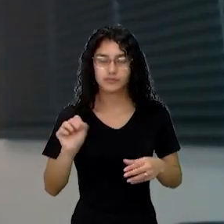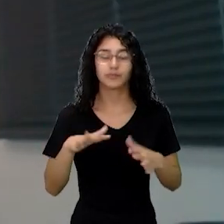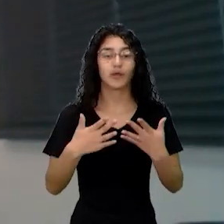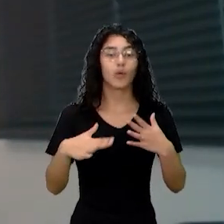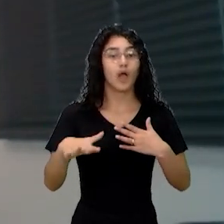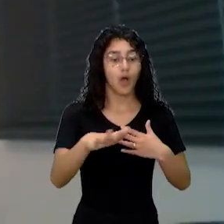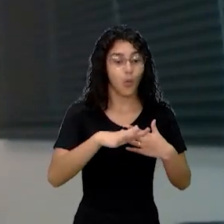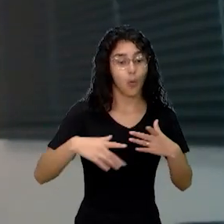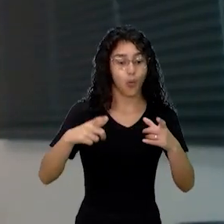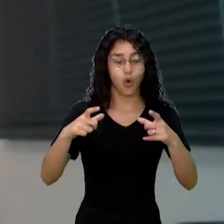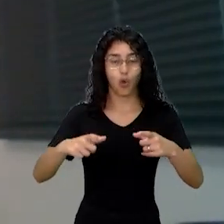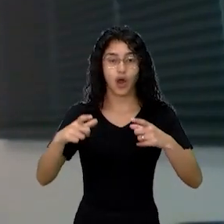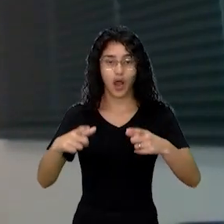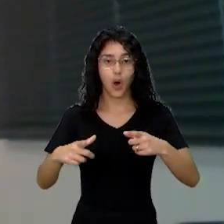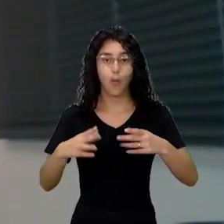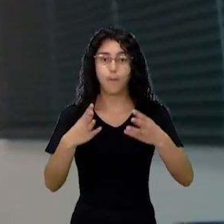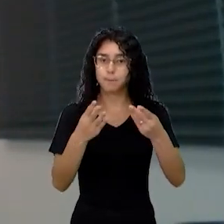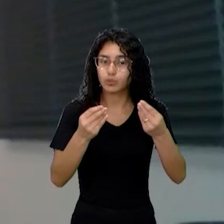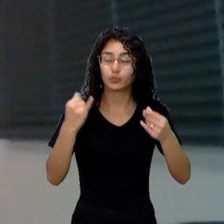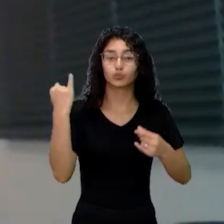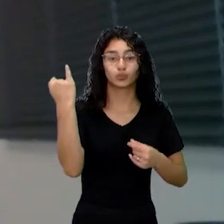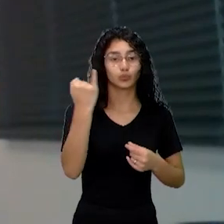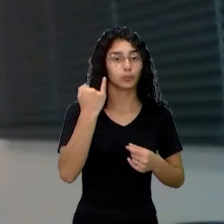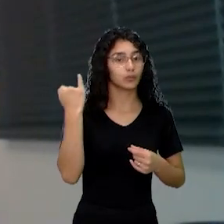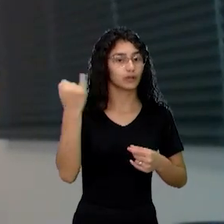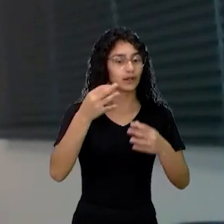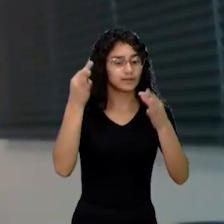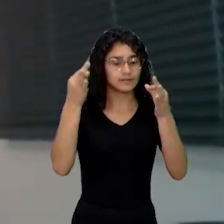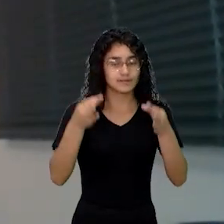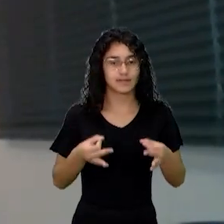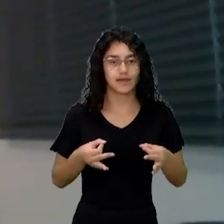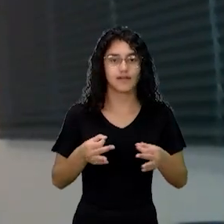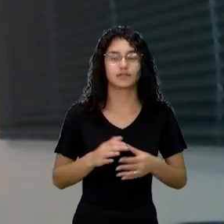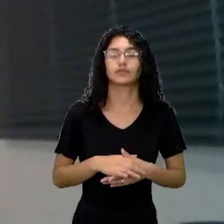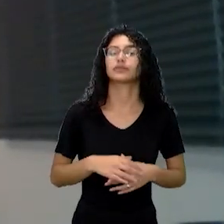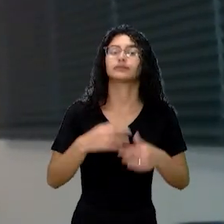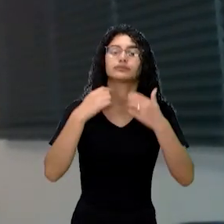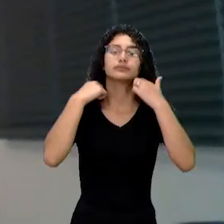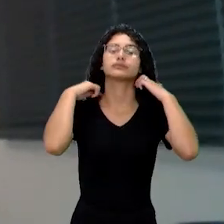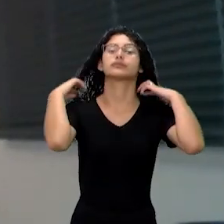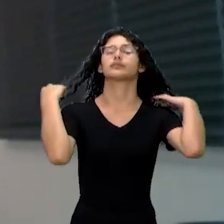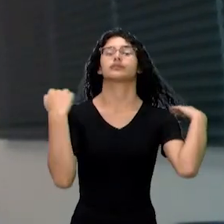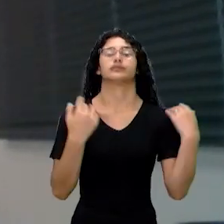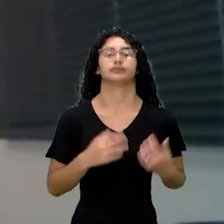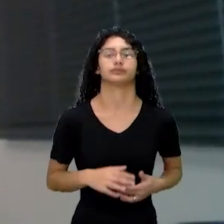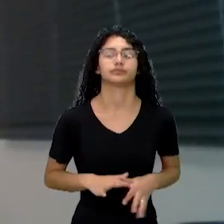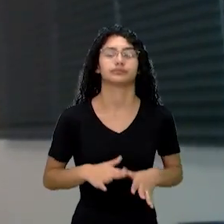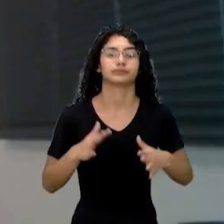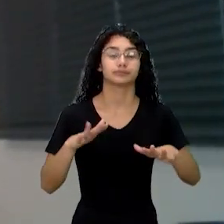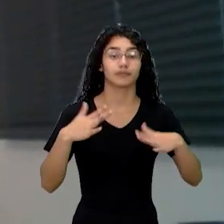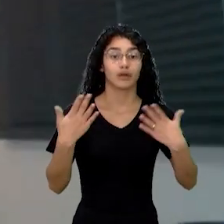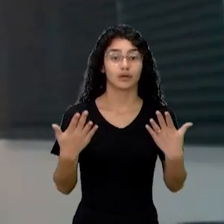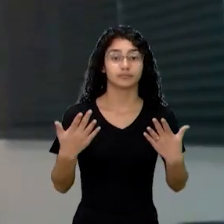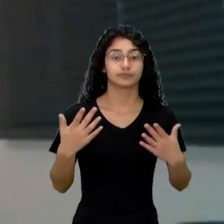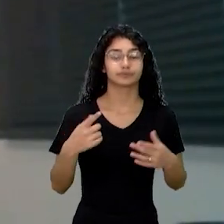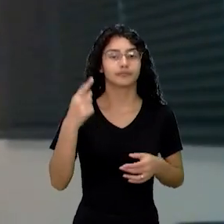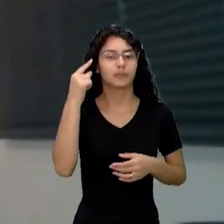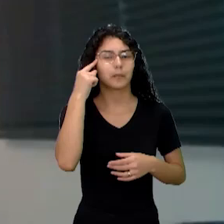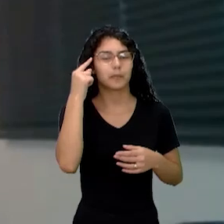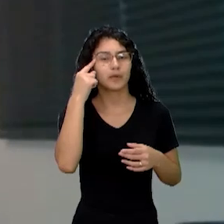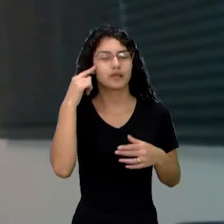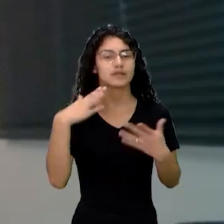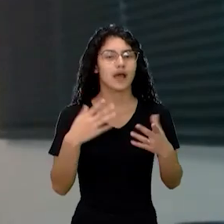é fundamental para que haja a expressão de um comportamento superdotado. E por isso que a gente tem que pensar